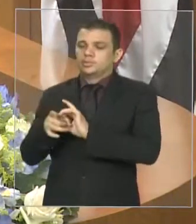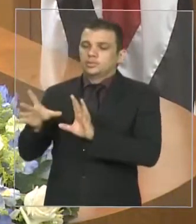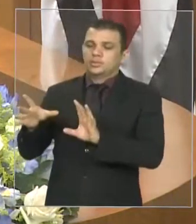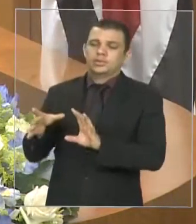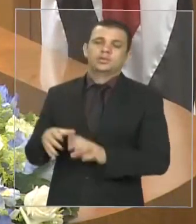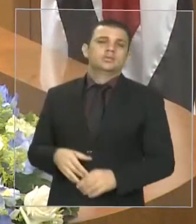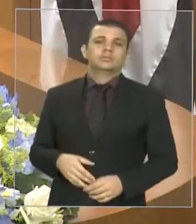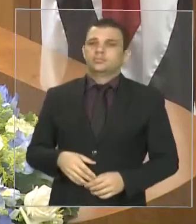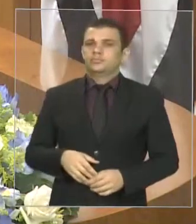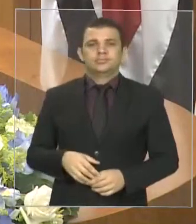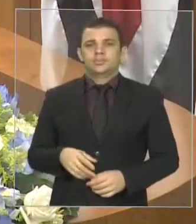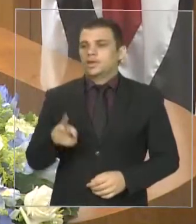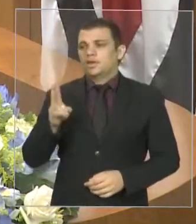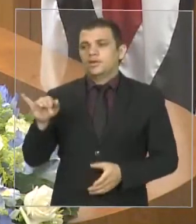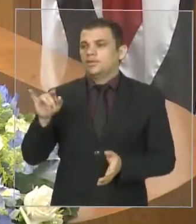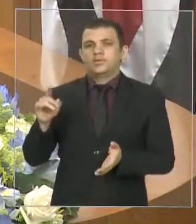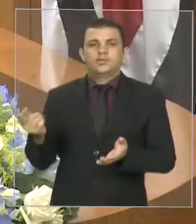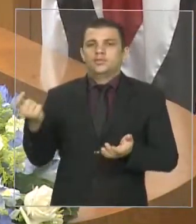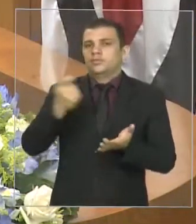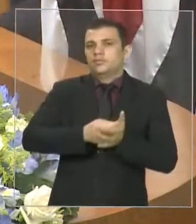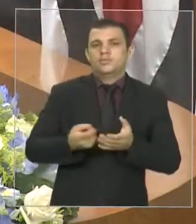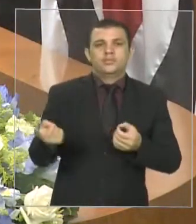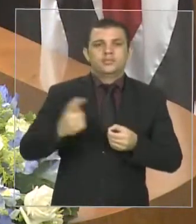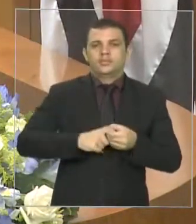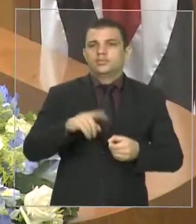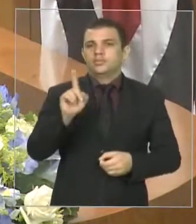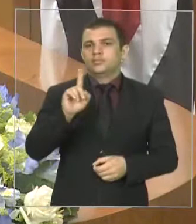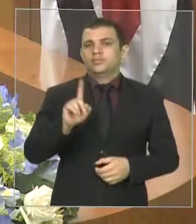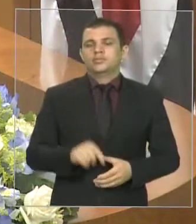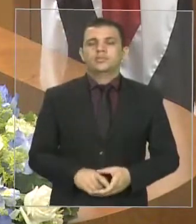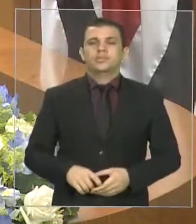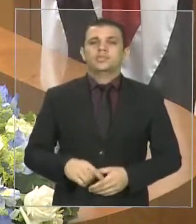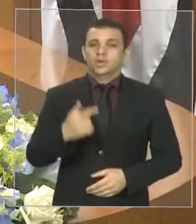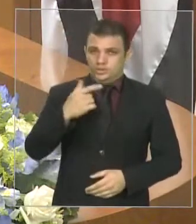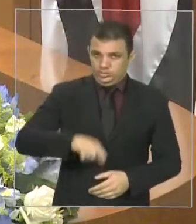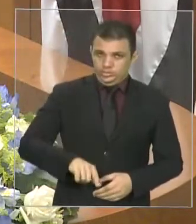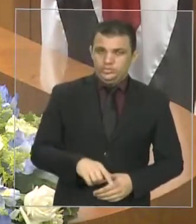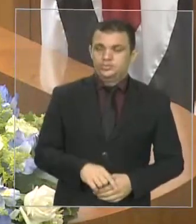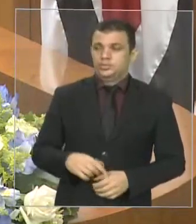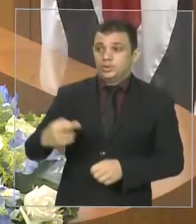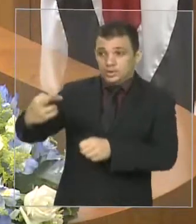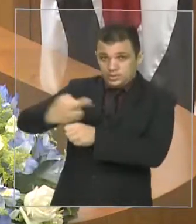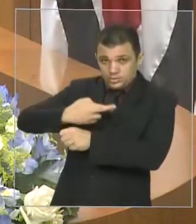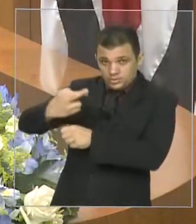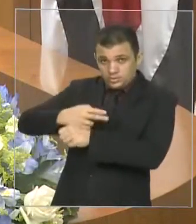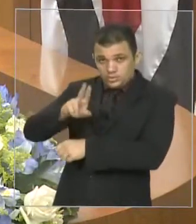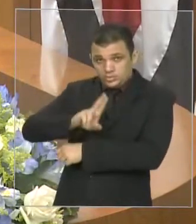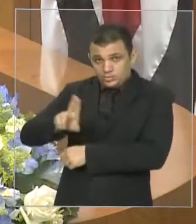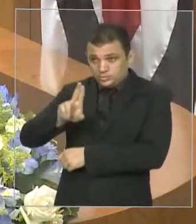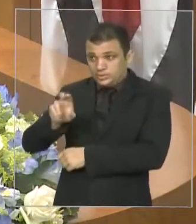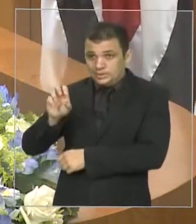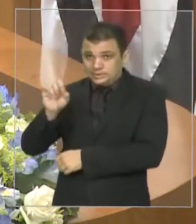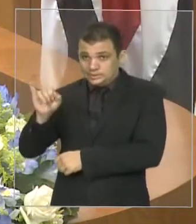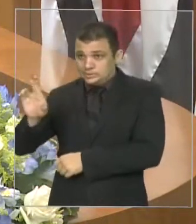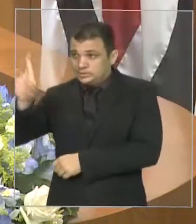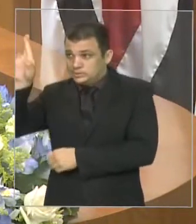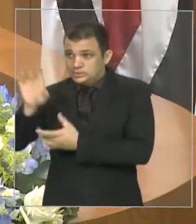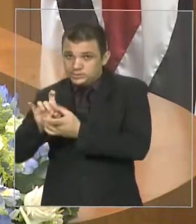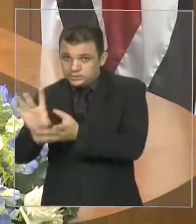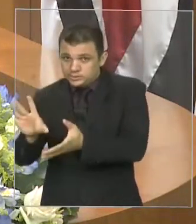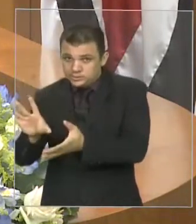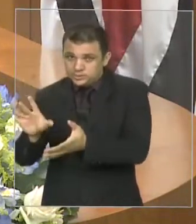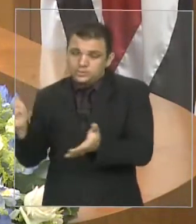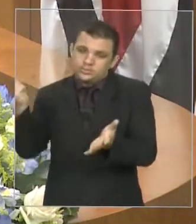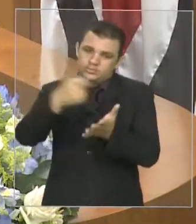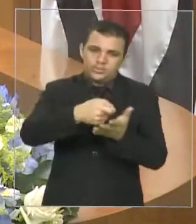serão indenizáveis. De novo, as benfeitorias úteis, desde que autorizadas, não serão